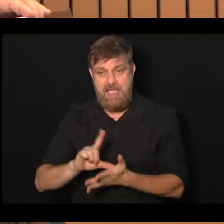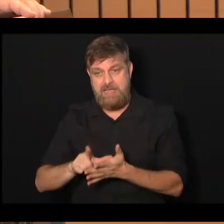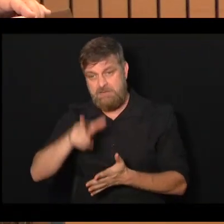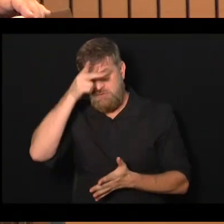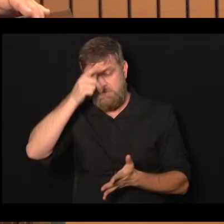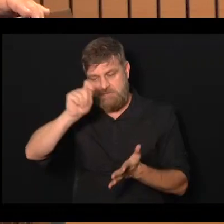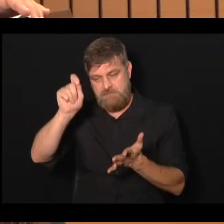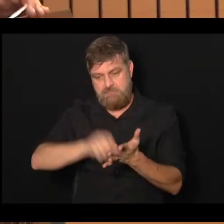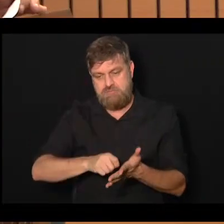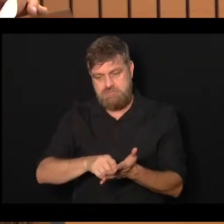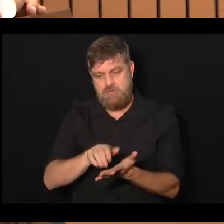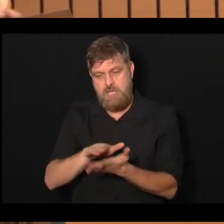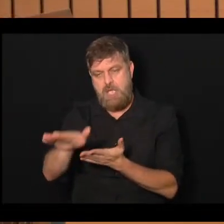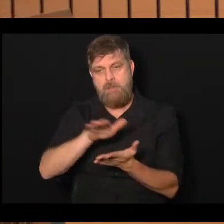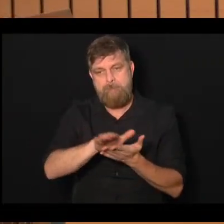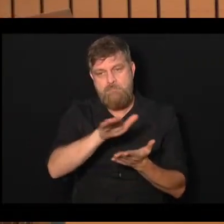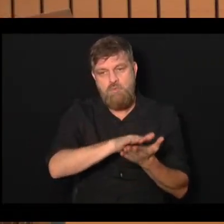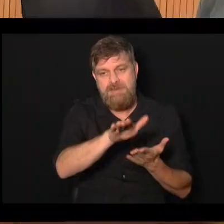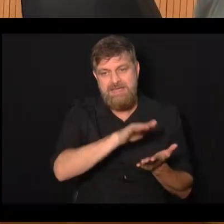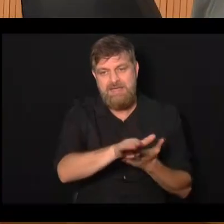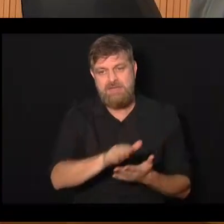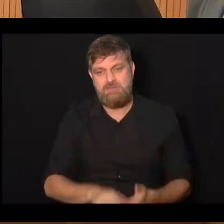publicado. Muito obrigado a todos os senhores.